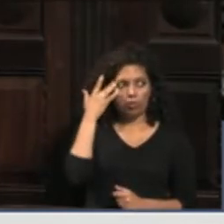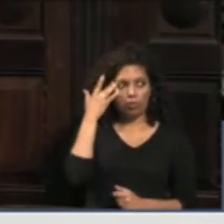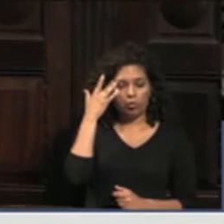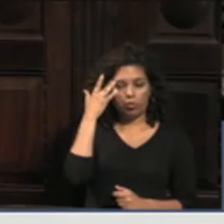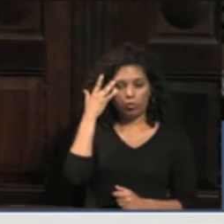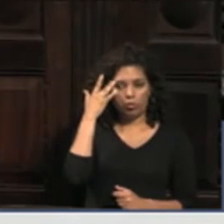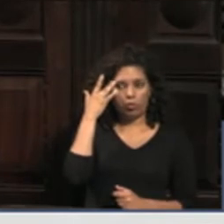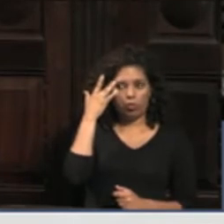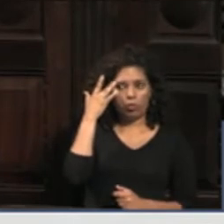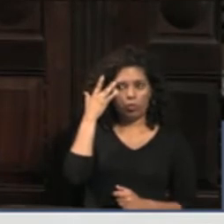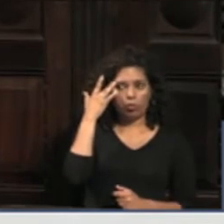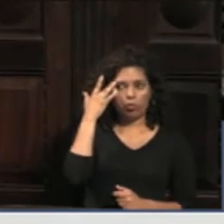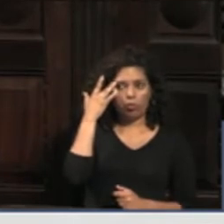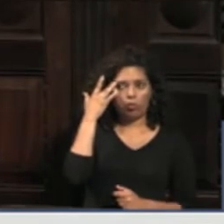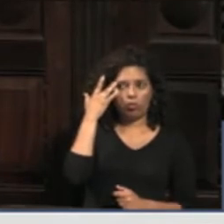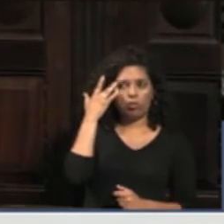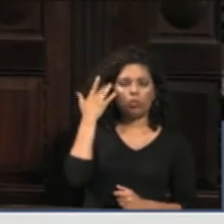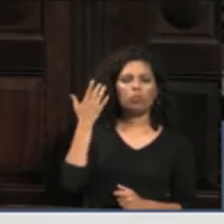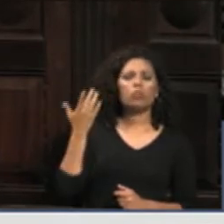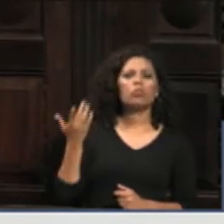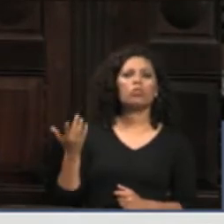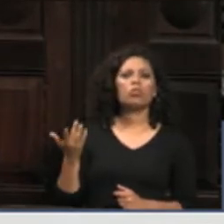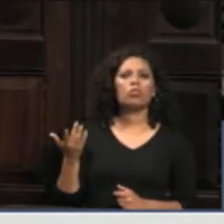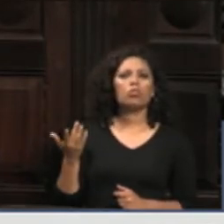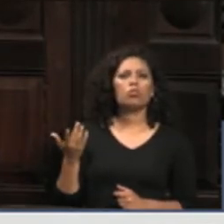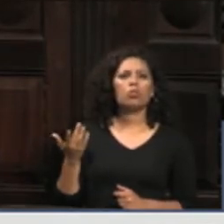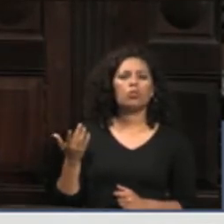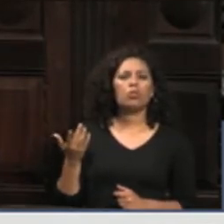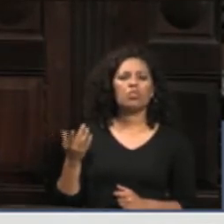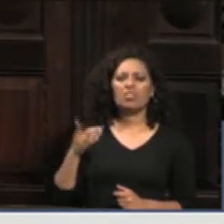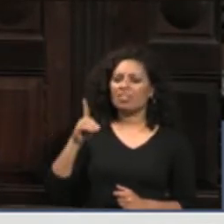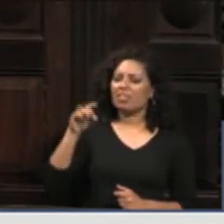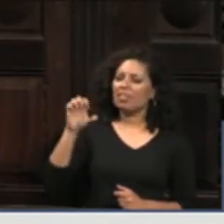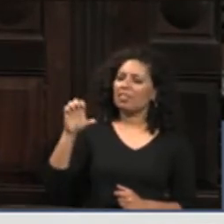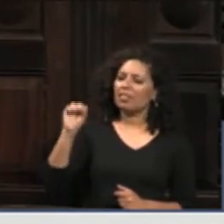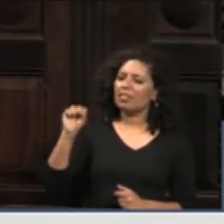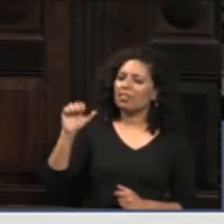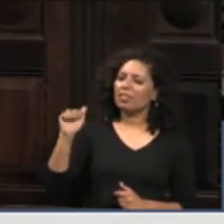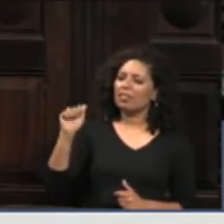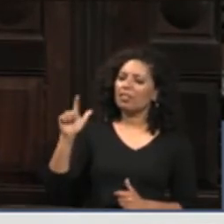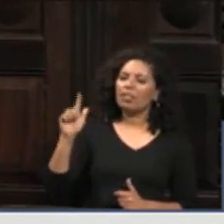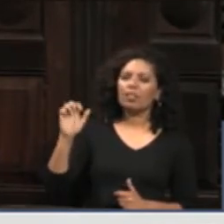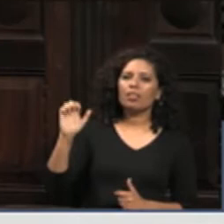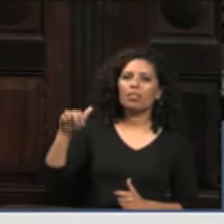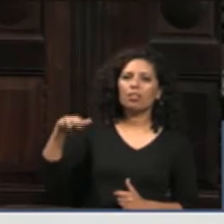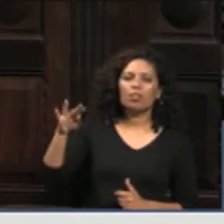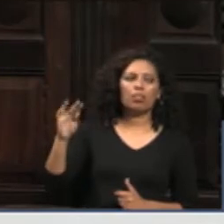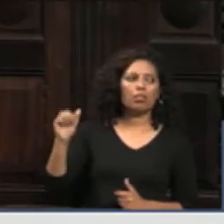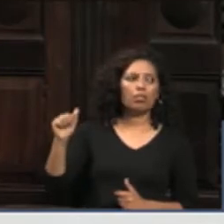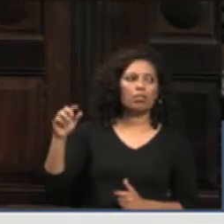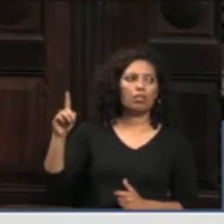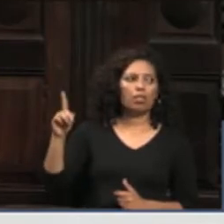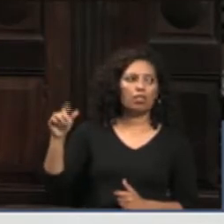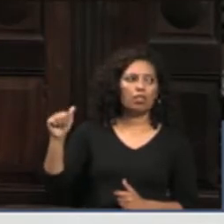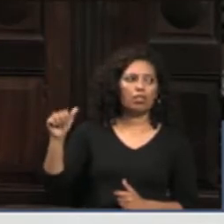desalentados. Sabe o que são desalentados, nobre deputado Tio Carlos? São aqueles